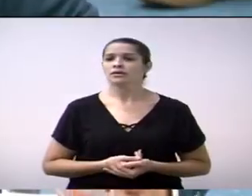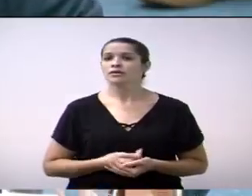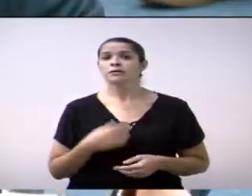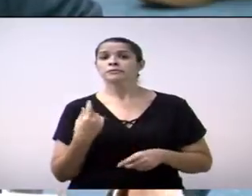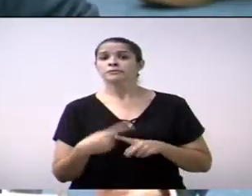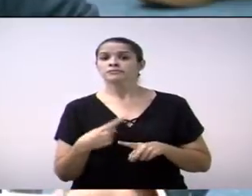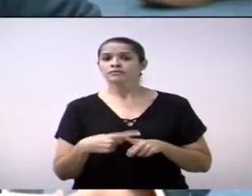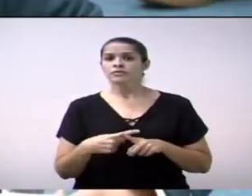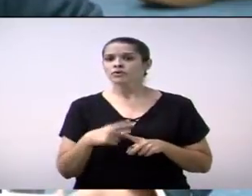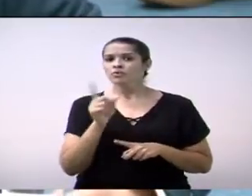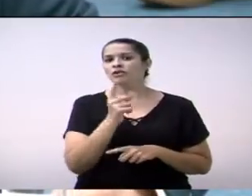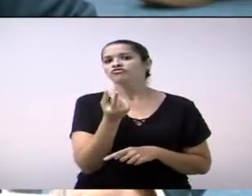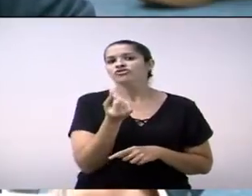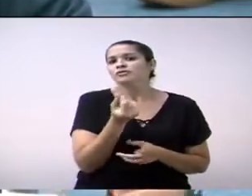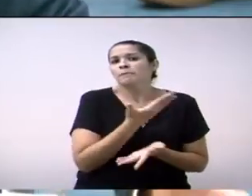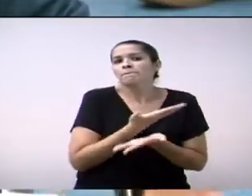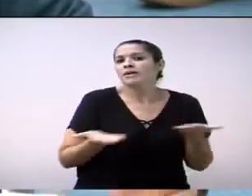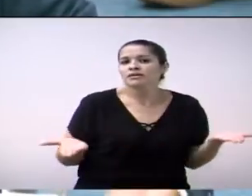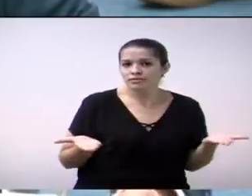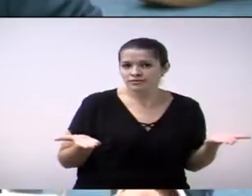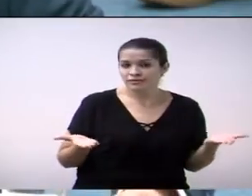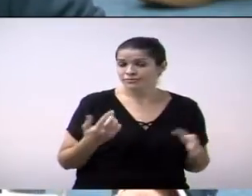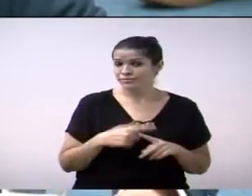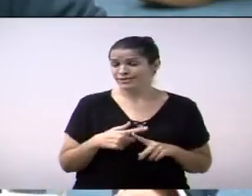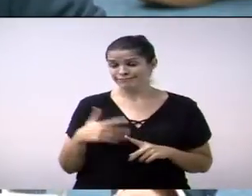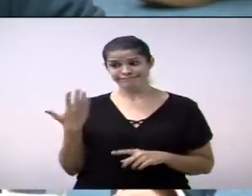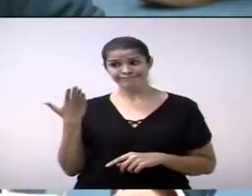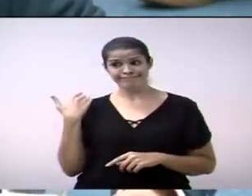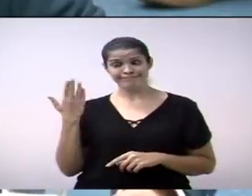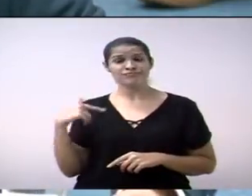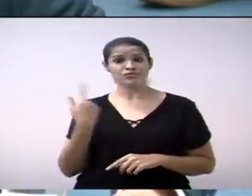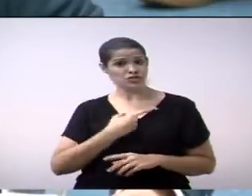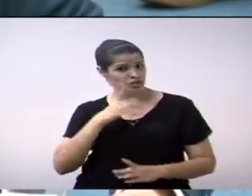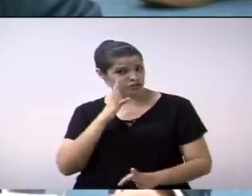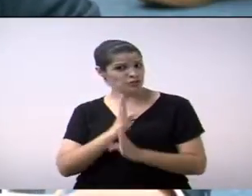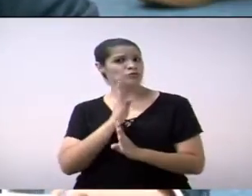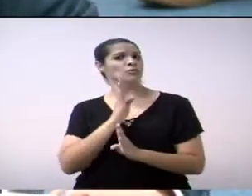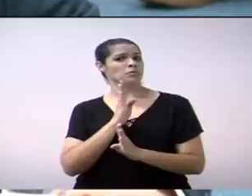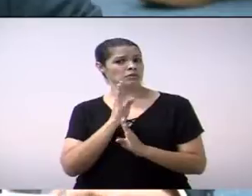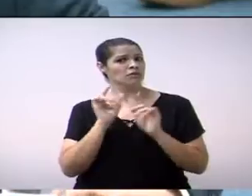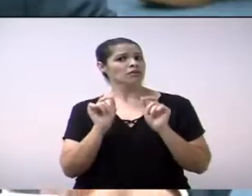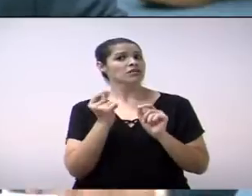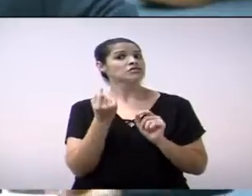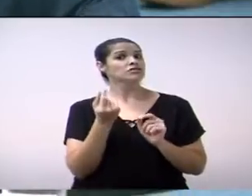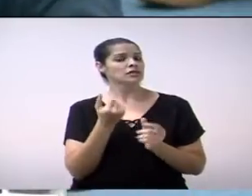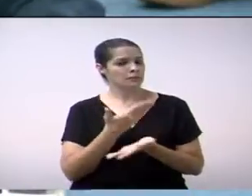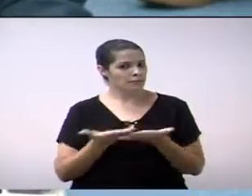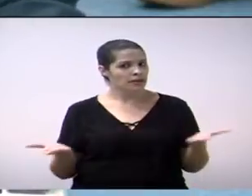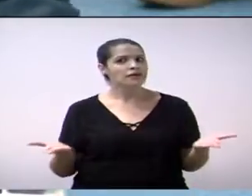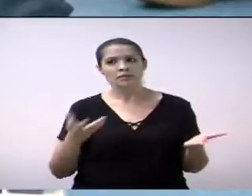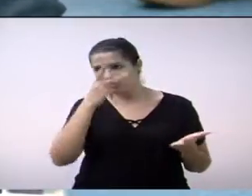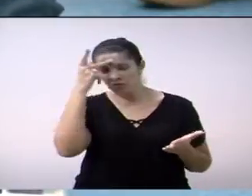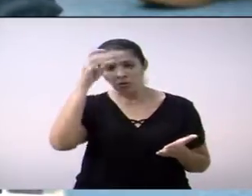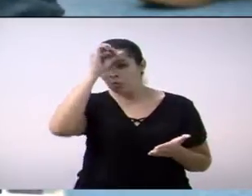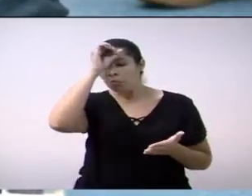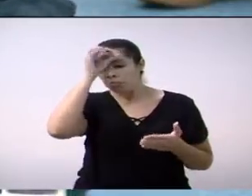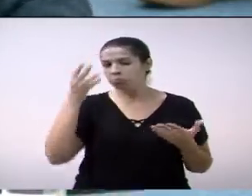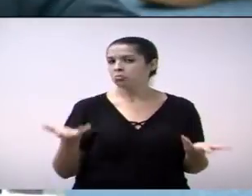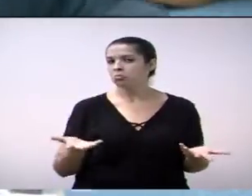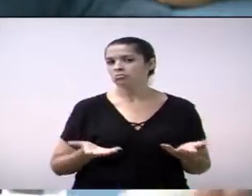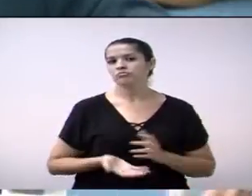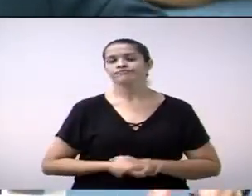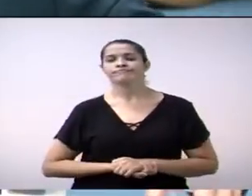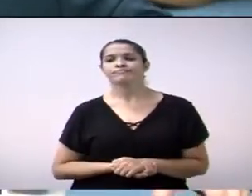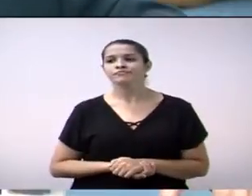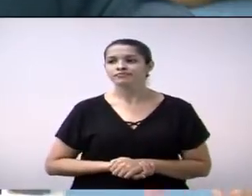fundo perdido, como aconteceu recente aí com o caso da NSG, o caso do Fundo Porcão.